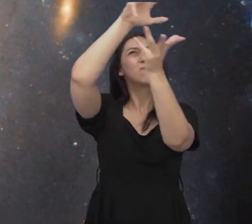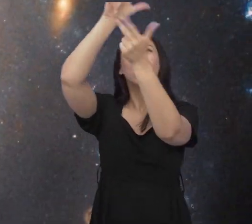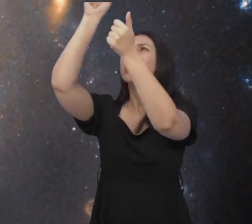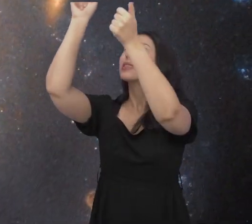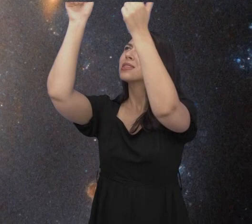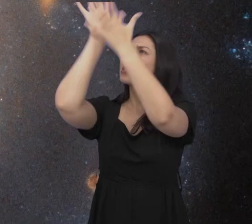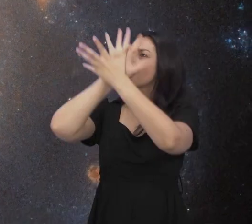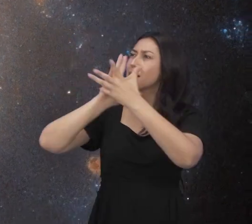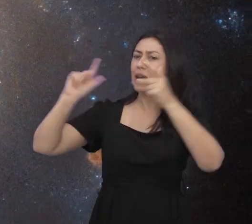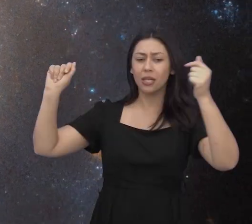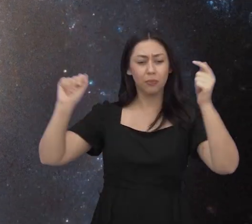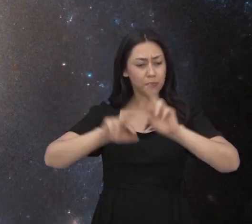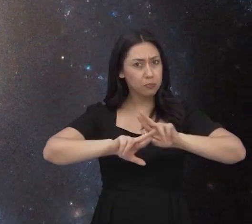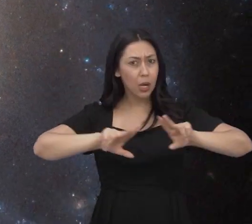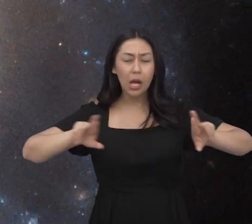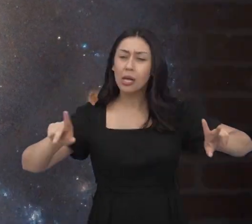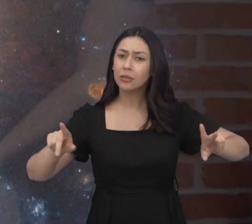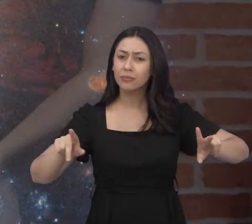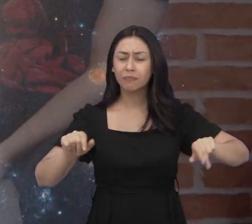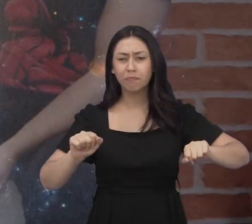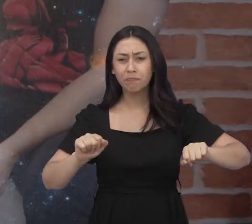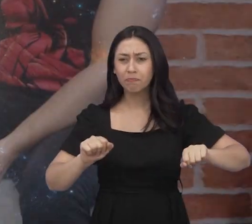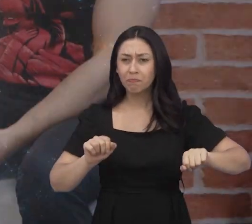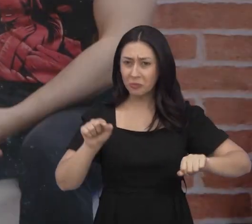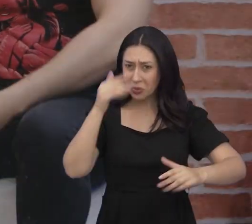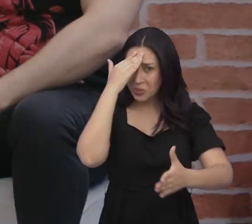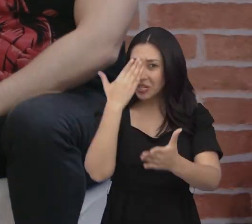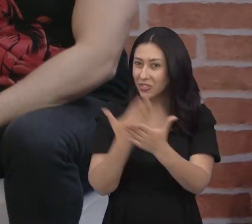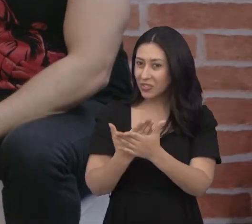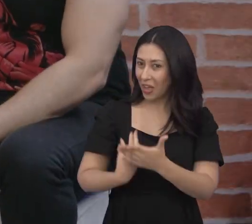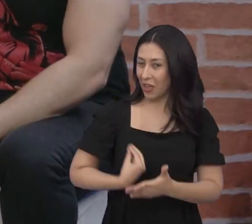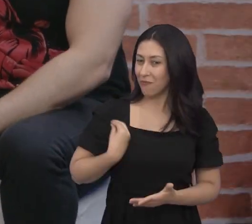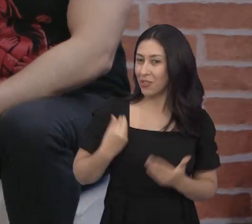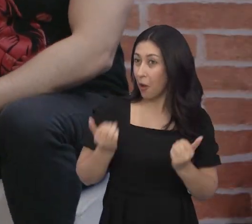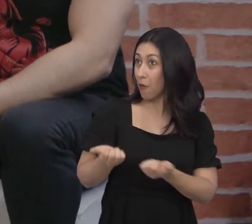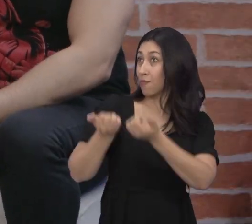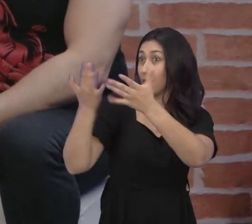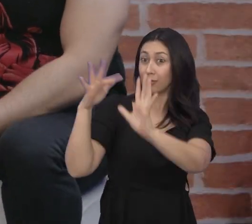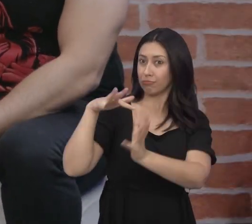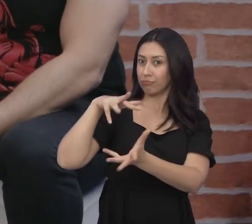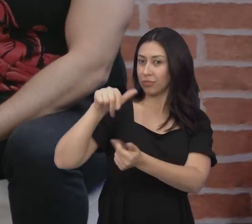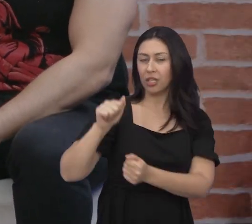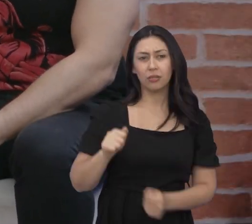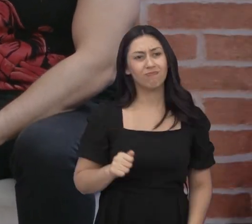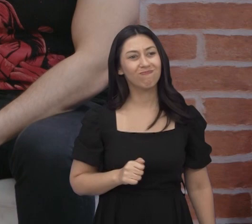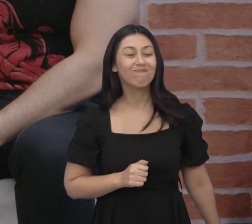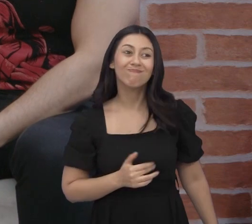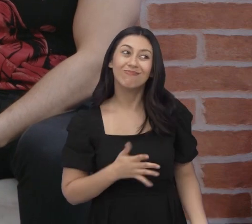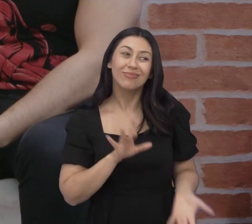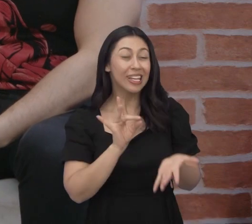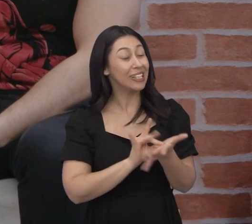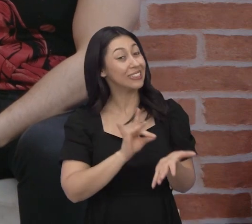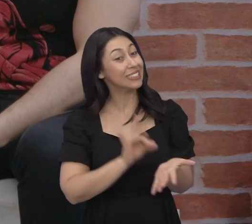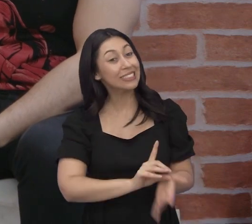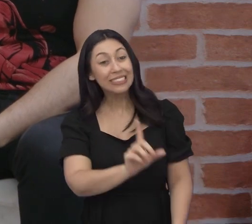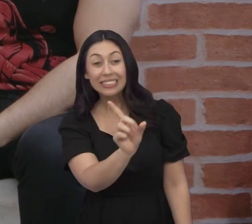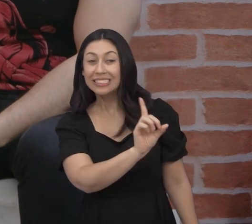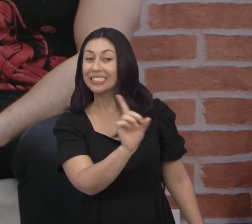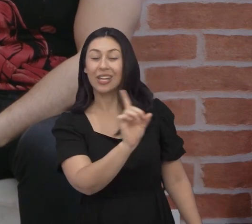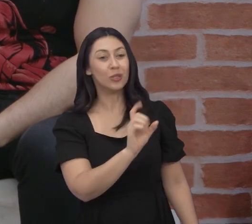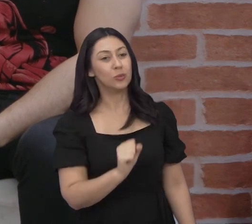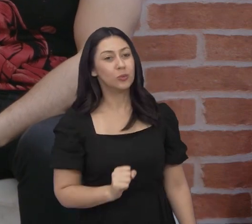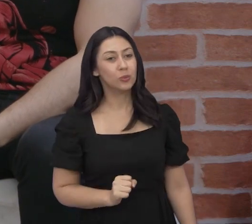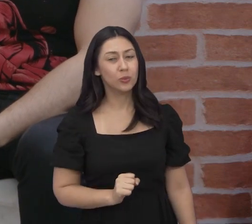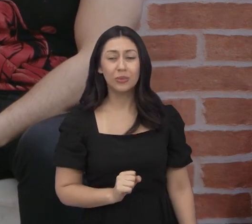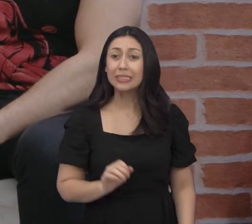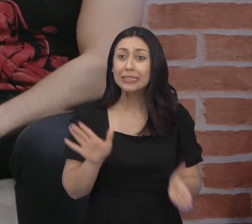galáxias, sabe? Fiquei aqui viajando. Você acredita em vida fora da Terra? Ah, vida fora da Terra, sinceramente, não, Thiago. Não?